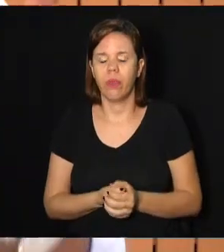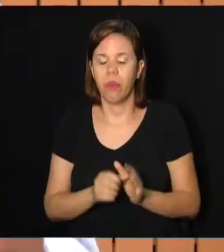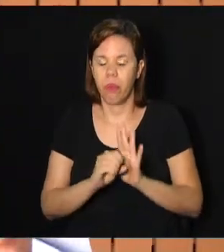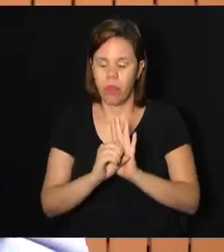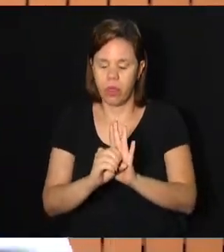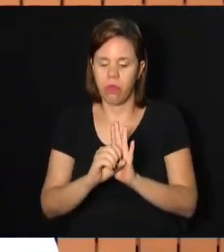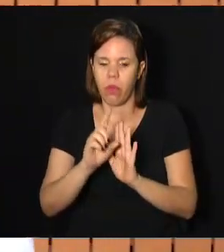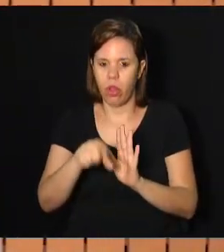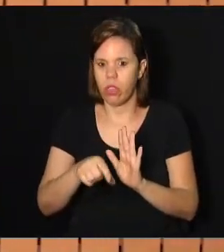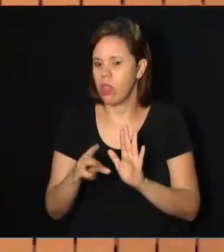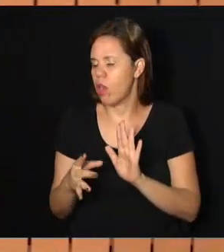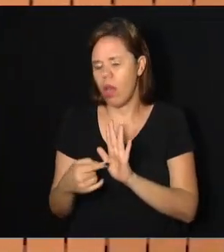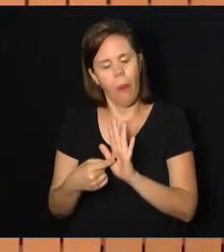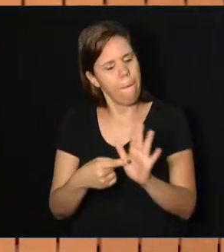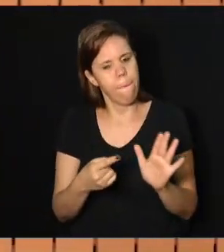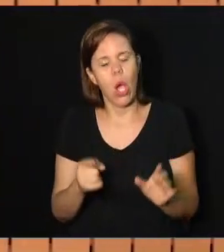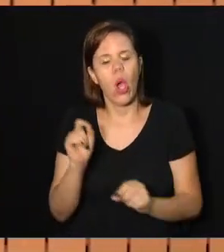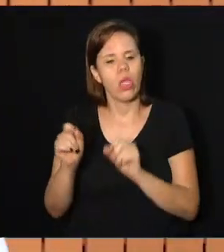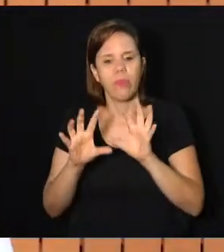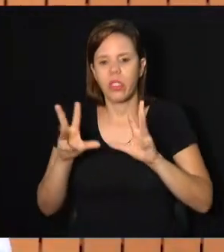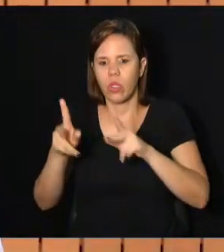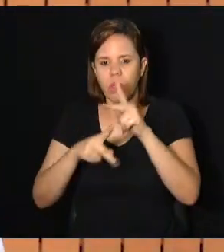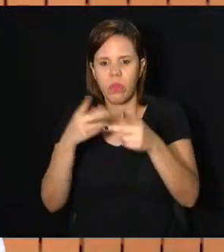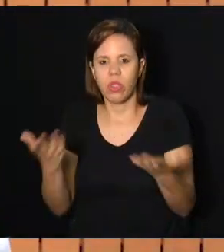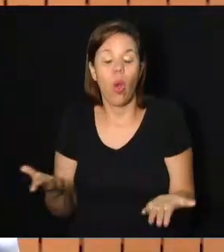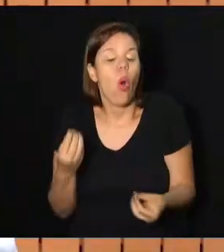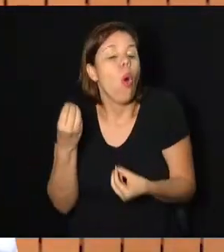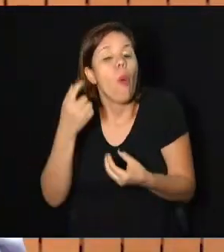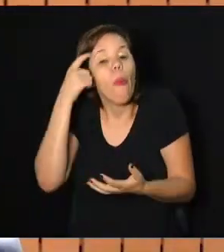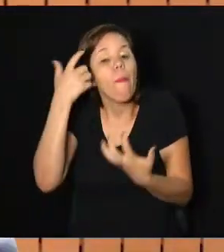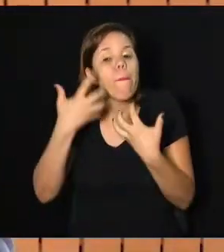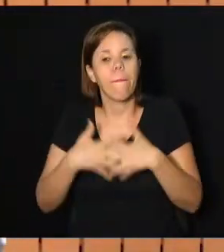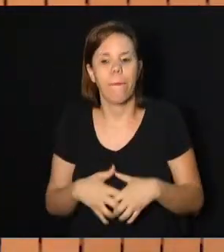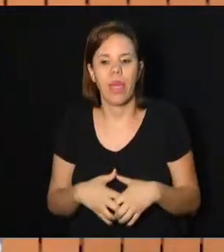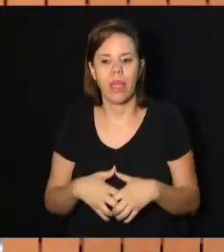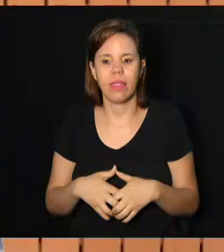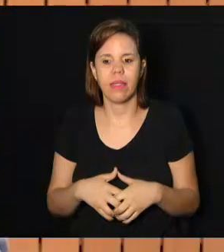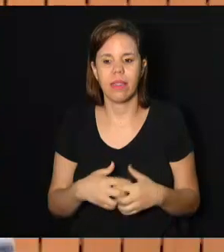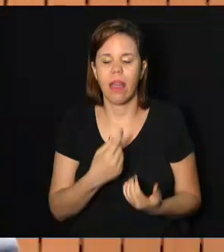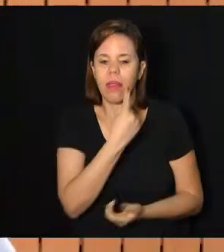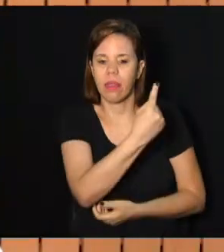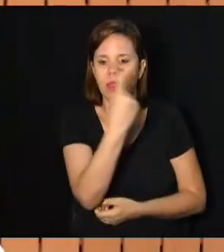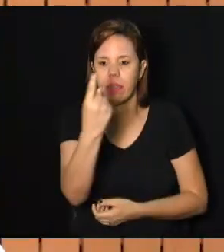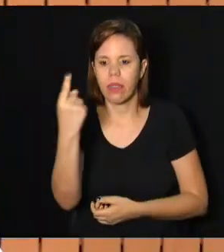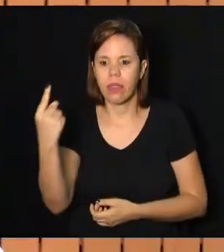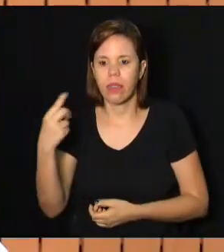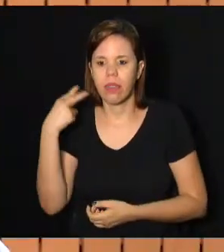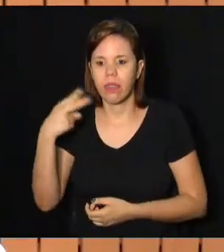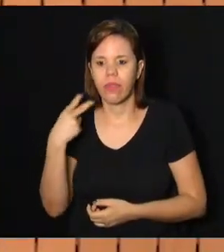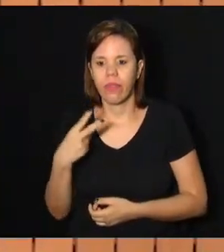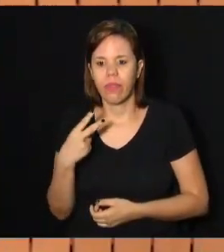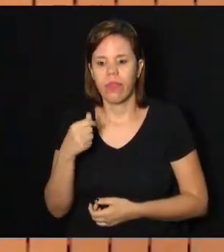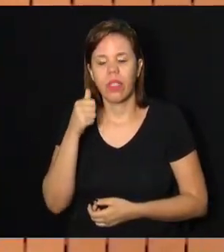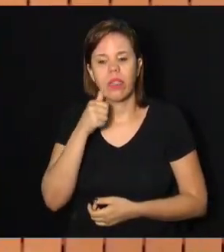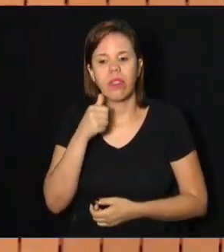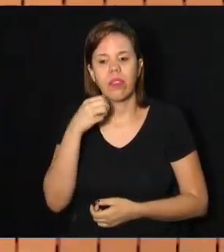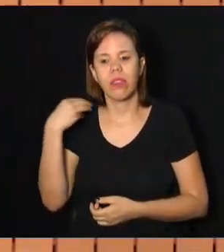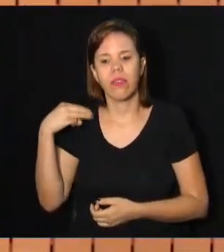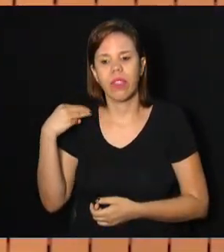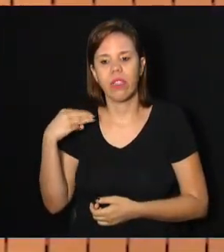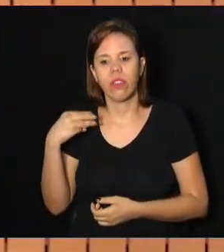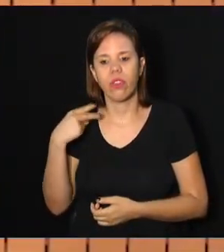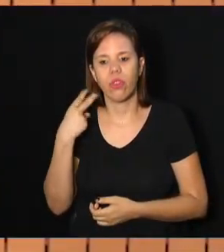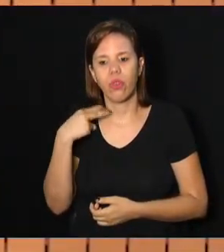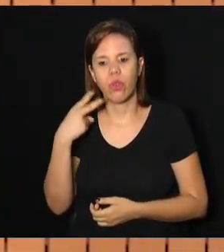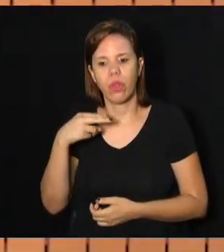mostra transparência à população de como pensam nominalmente cada vereador. O que a vereadora Mariana sugere, num primeiro